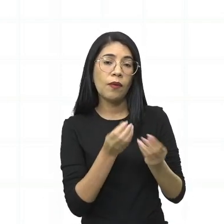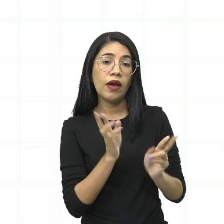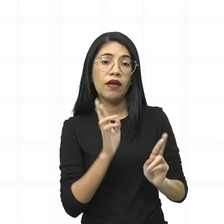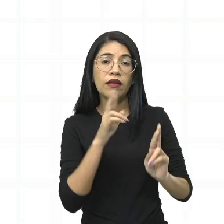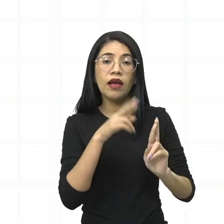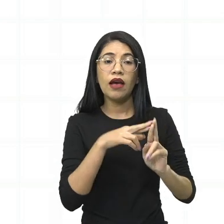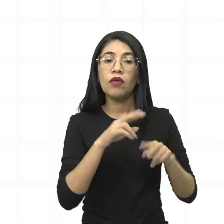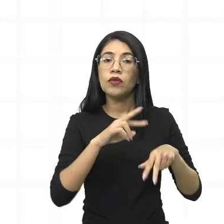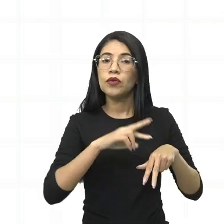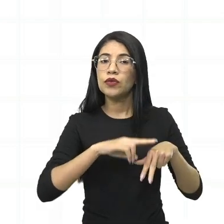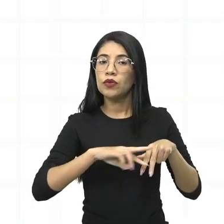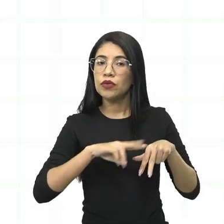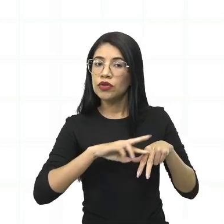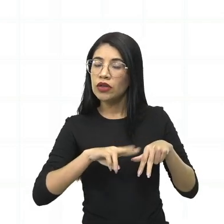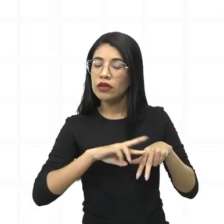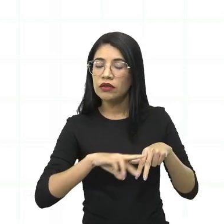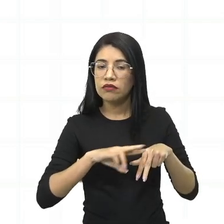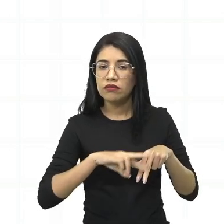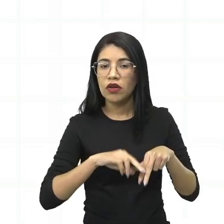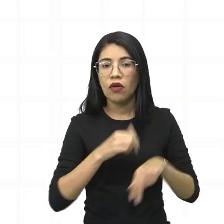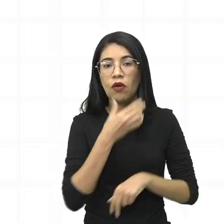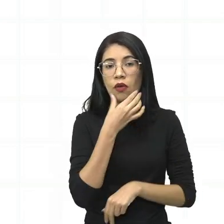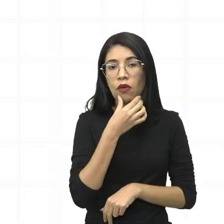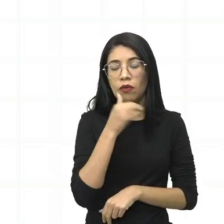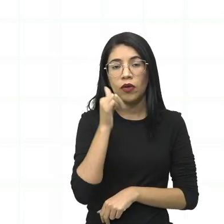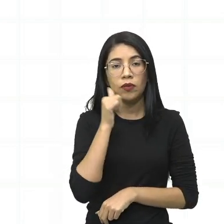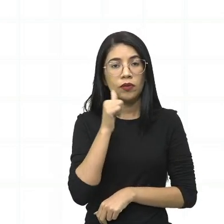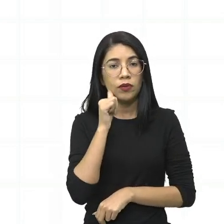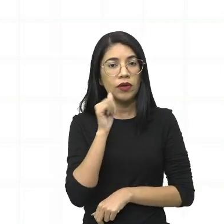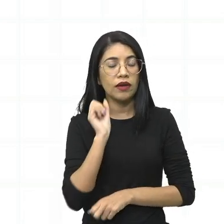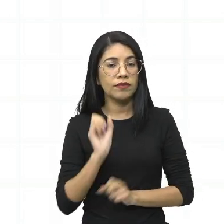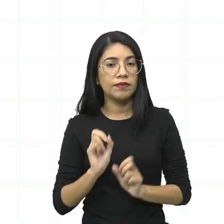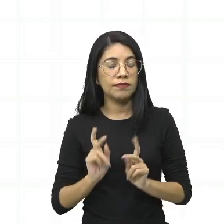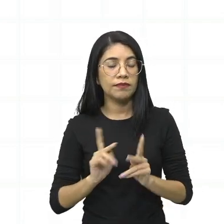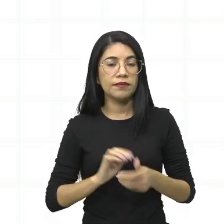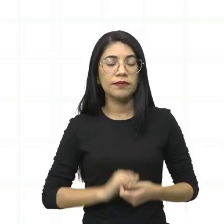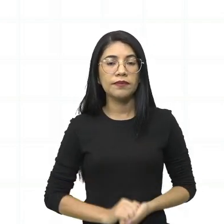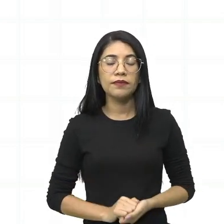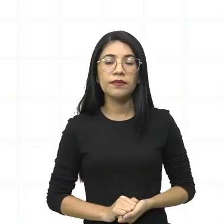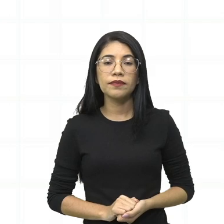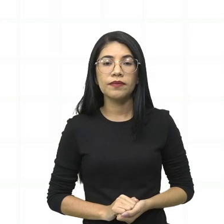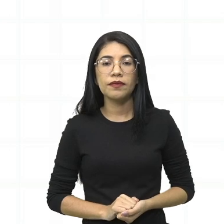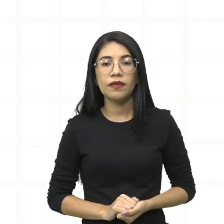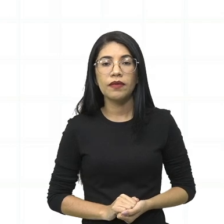ao gênero, tá bom? Ao gênero do substantivo.